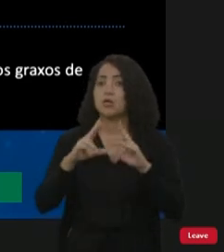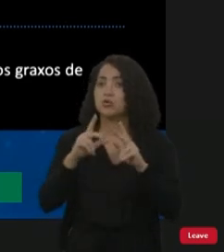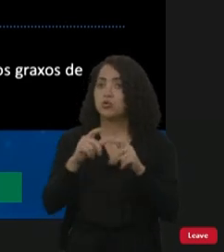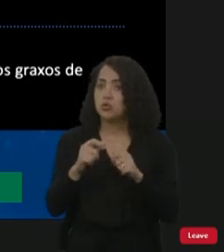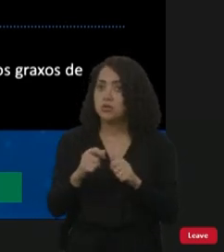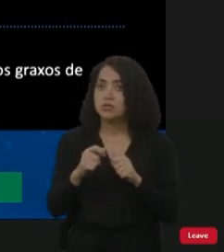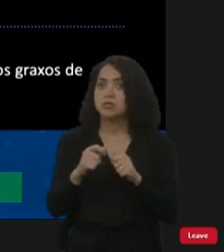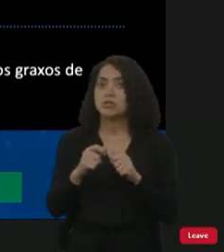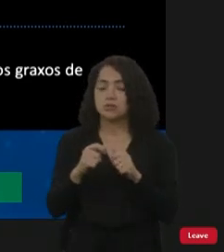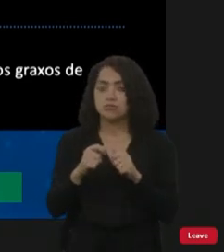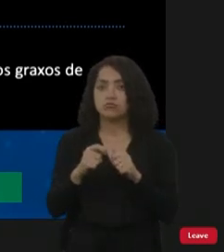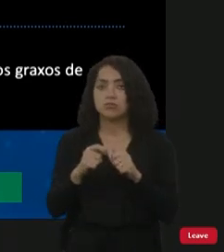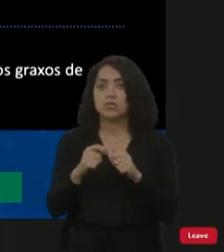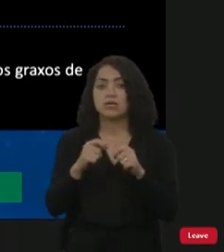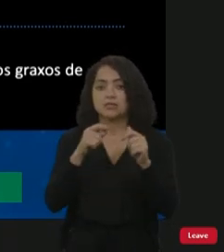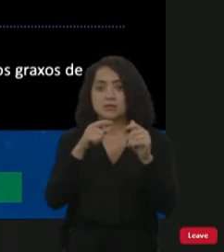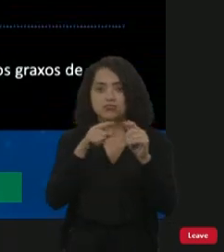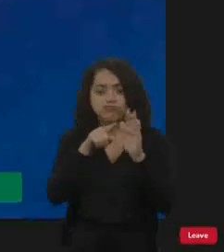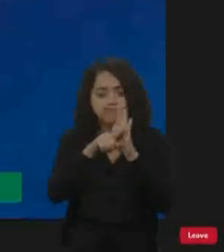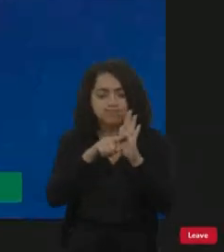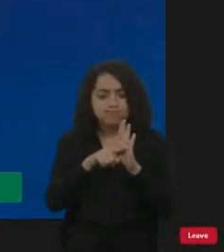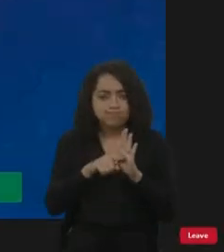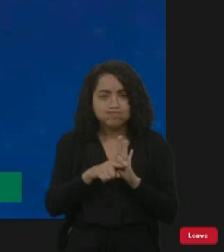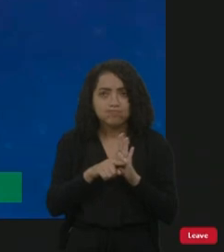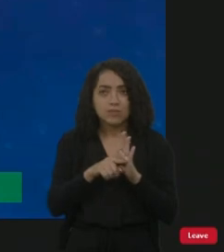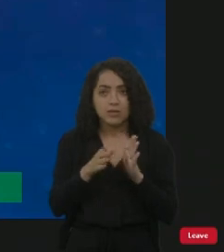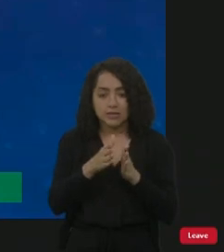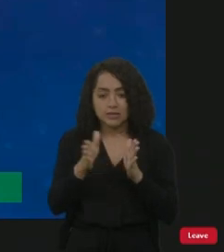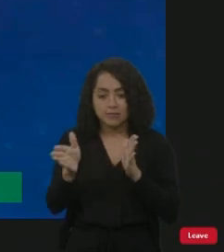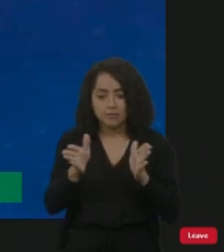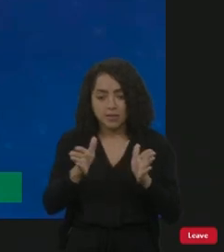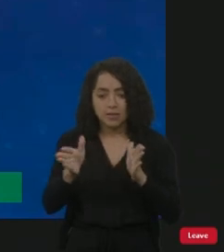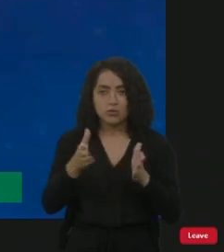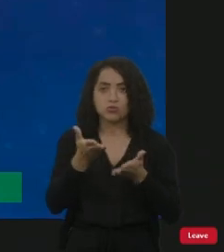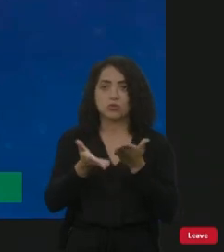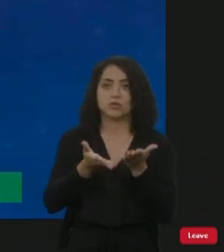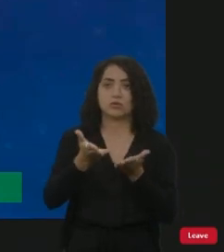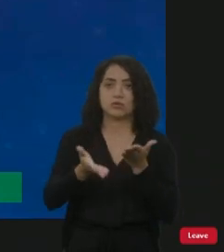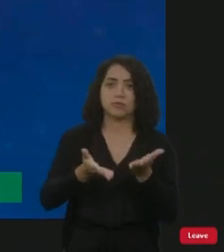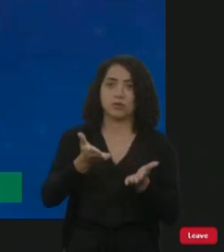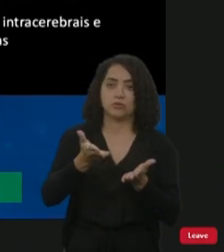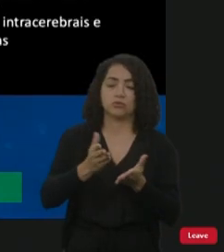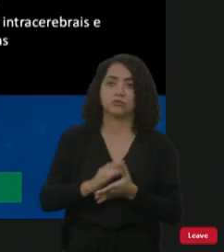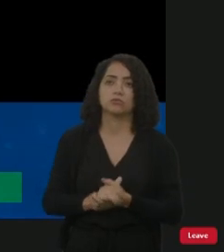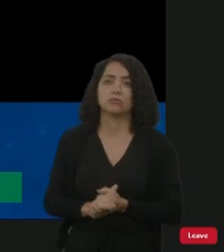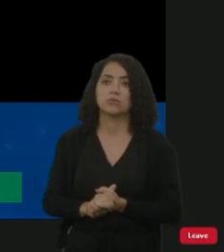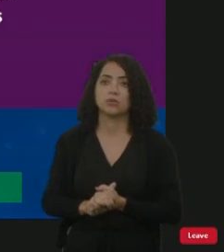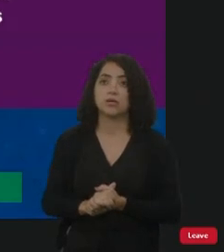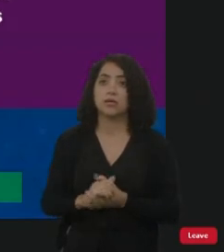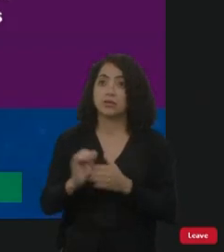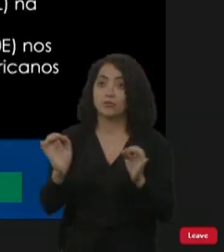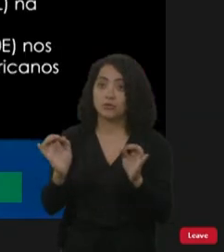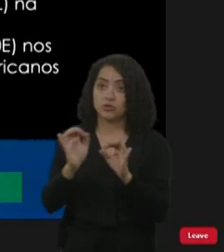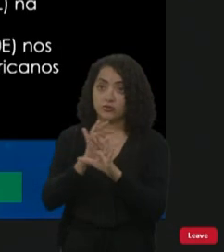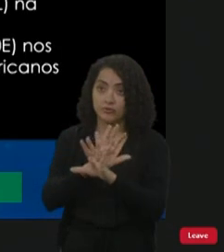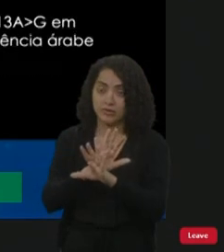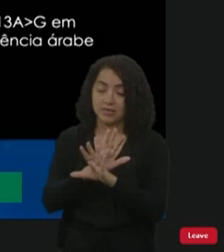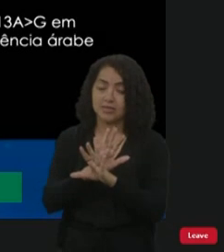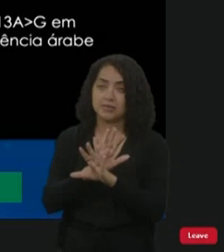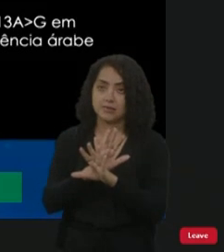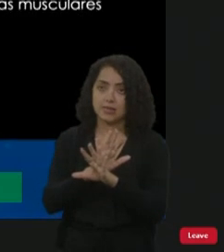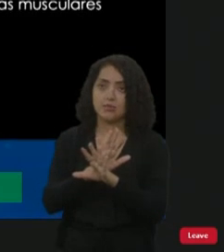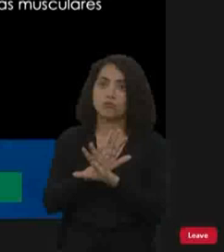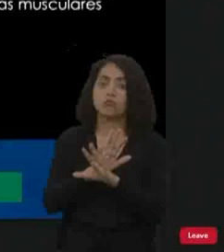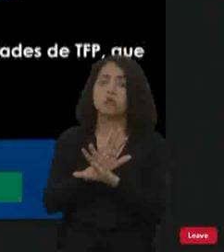são abordadas durante o tratamento, tá? Então, para a gente finalizar, eu vou pular